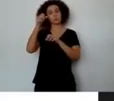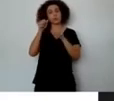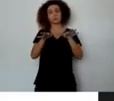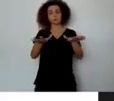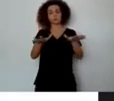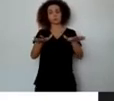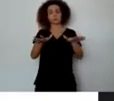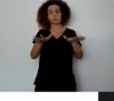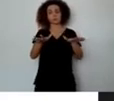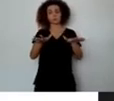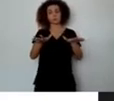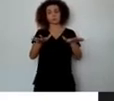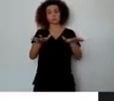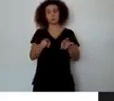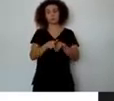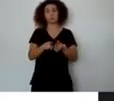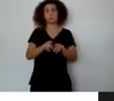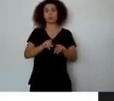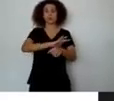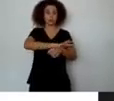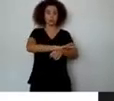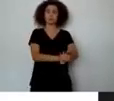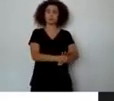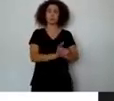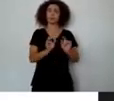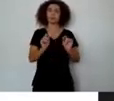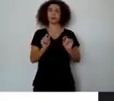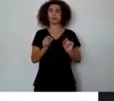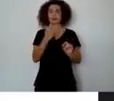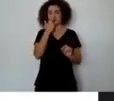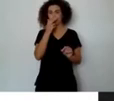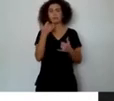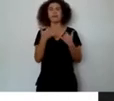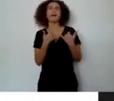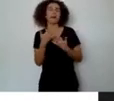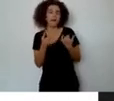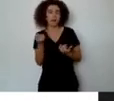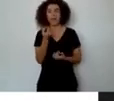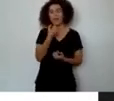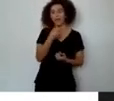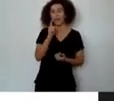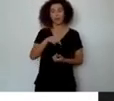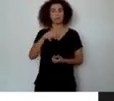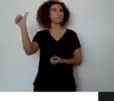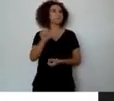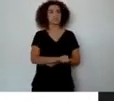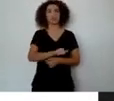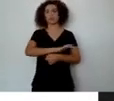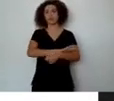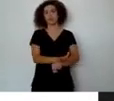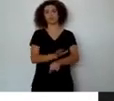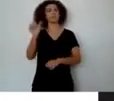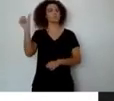esse racismo recreativo, que eu acho que ele é uma das formas mais perversas do racismo,